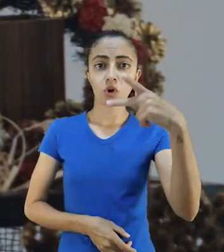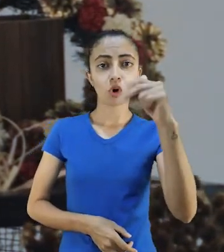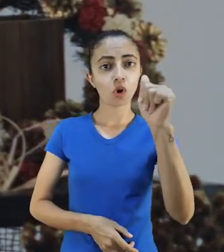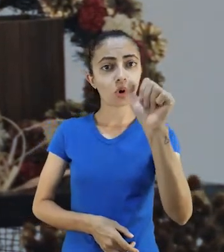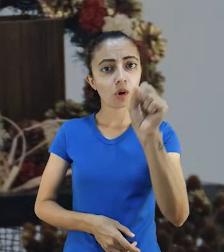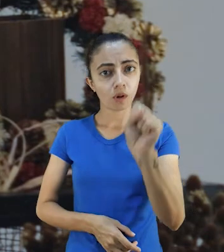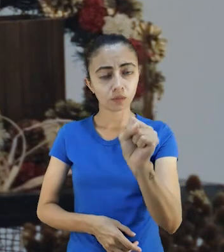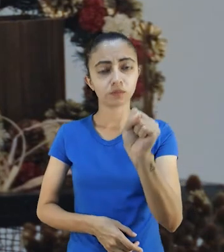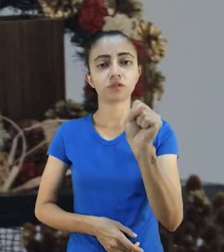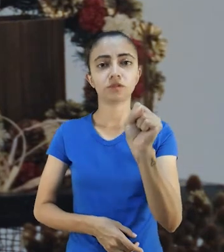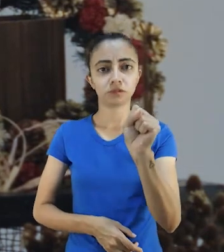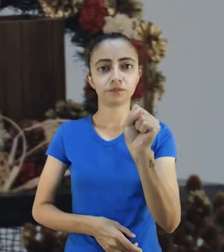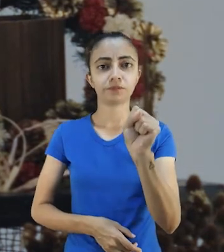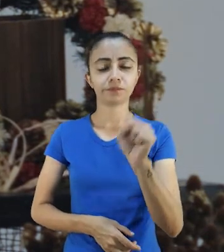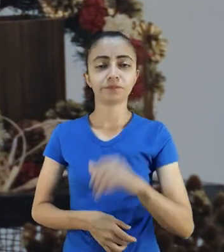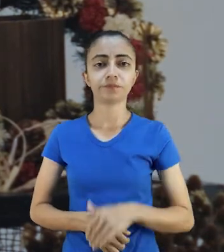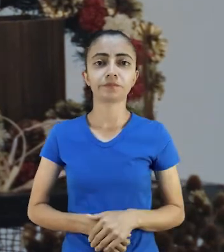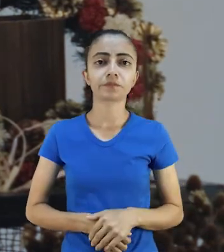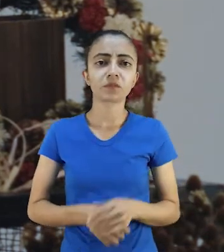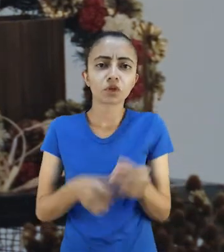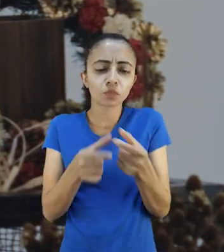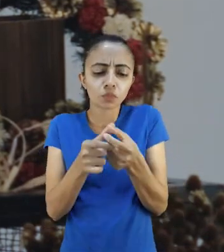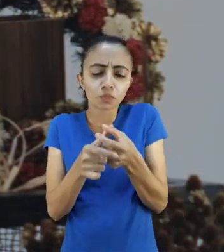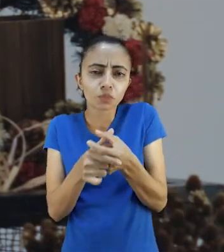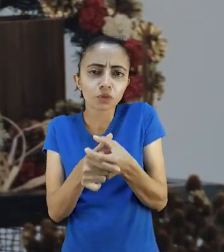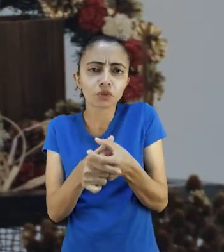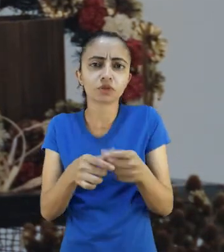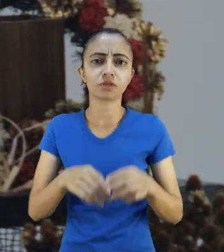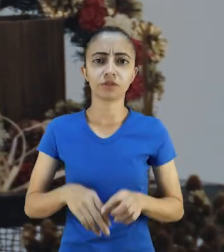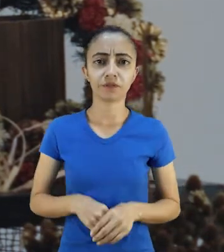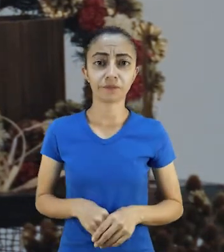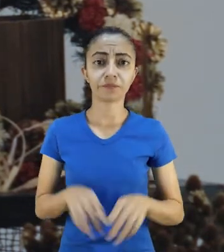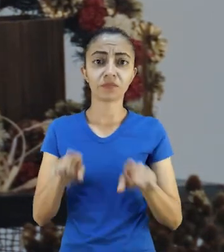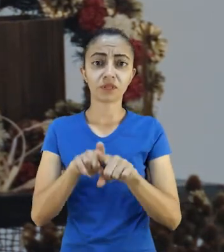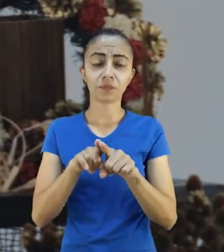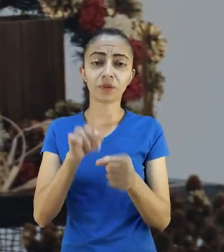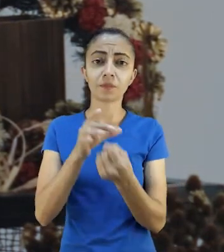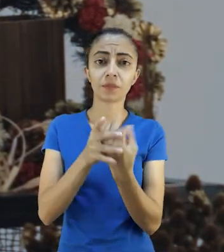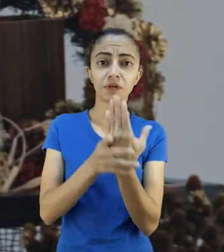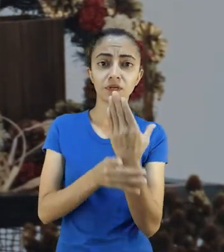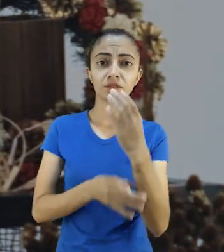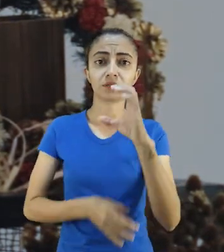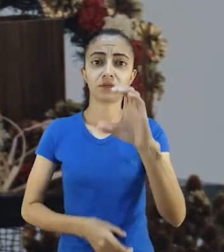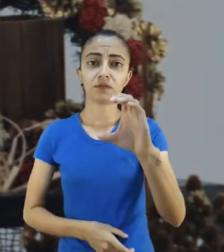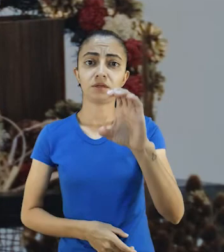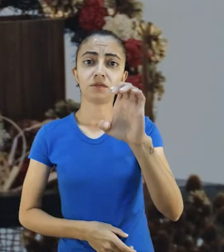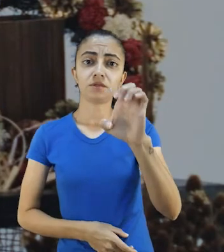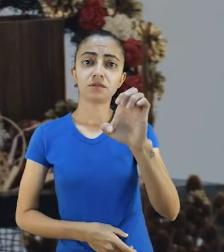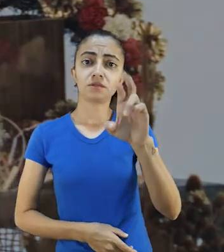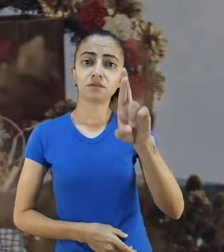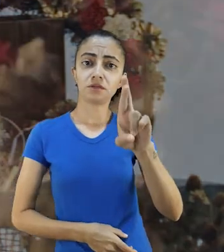hoje, que é a pequenininha, a cervejinha, tudo foi teste, a gente vai